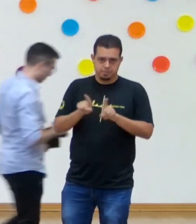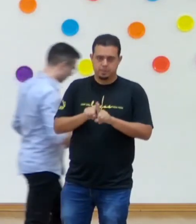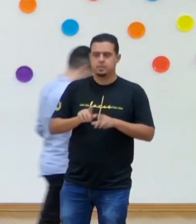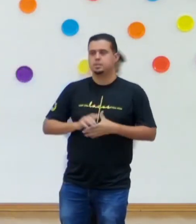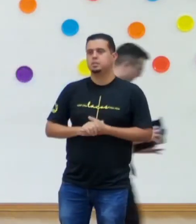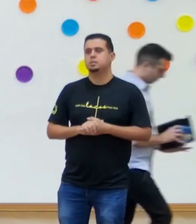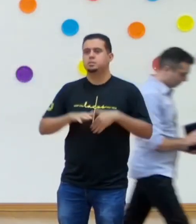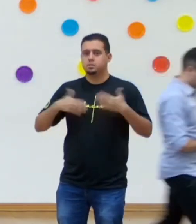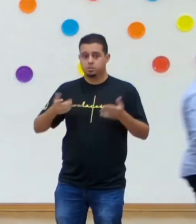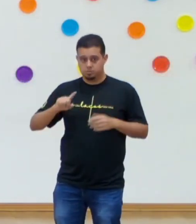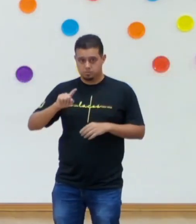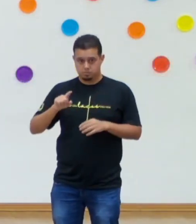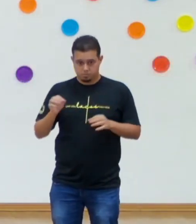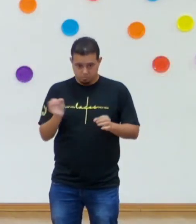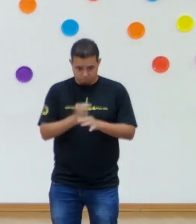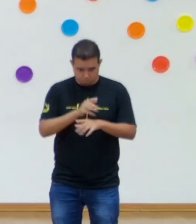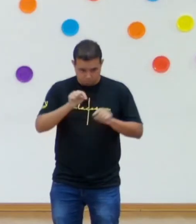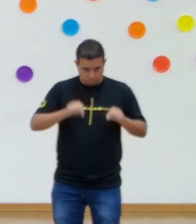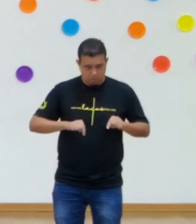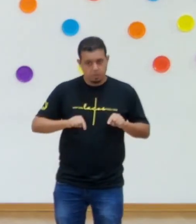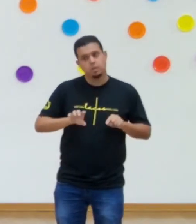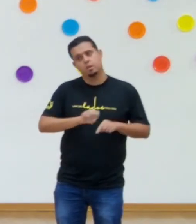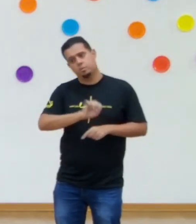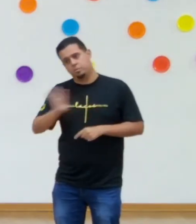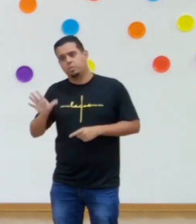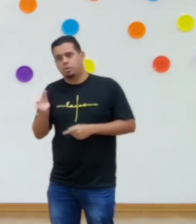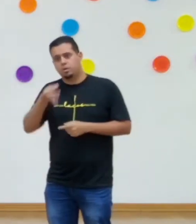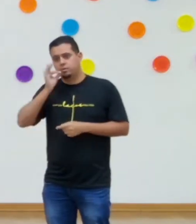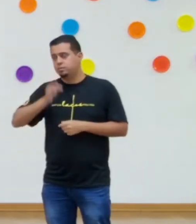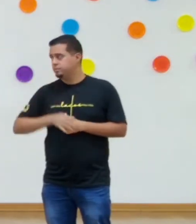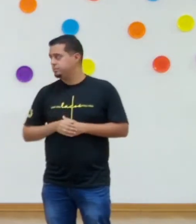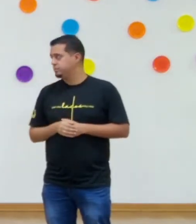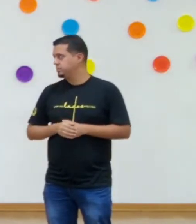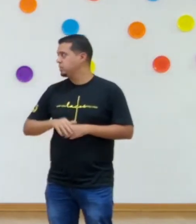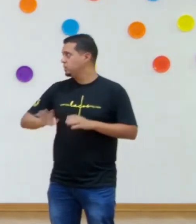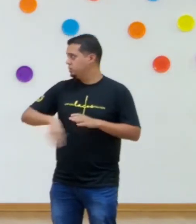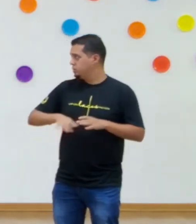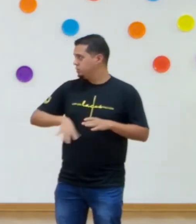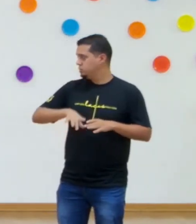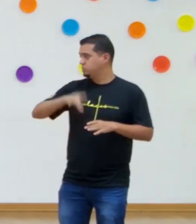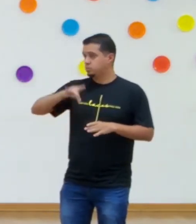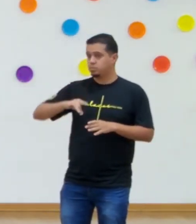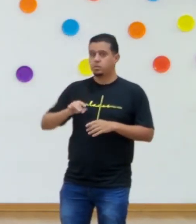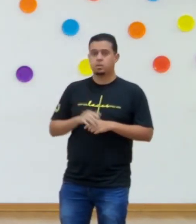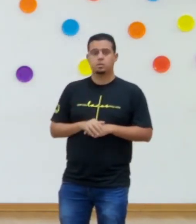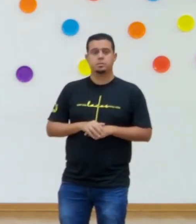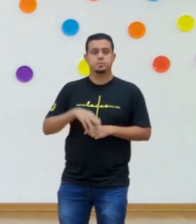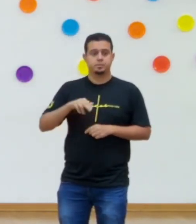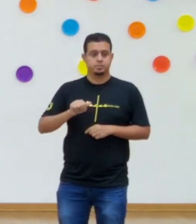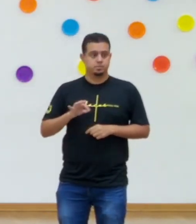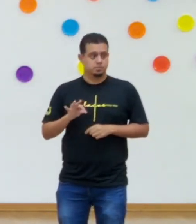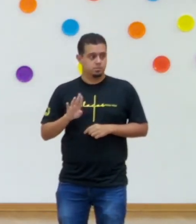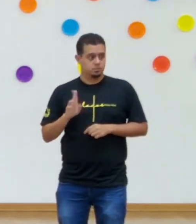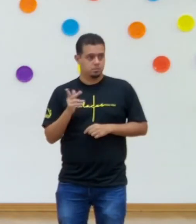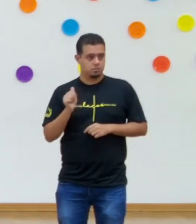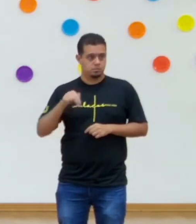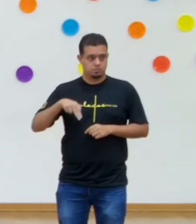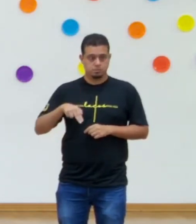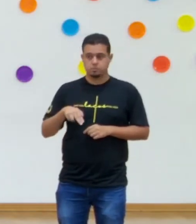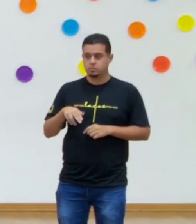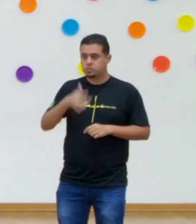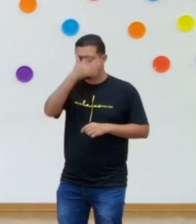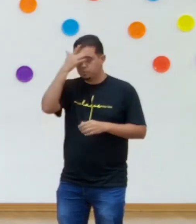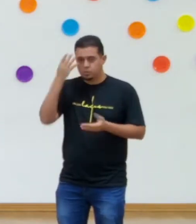Então, depois daqui, a gente só vai fazer o sorteio agora. O Natan, enquanto vai sendo distribuídos os papeizinhos,